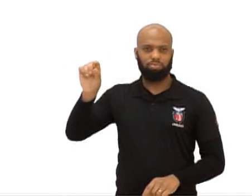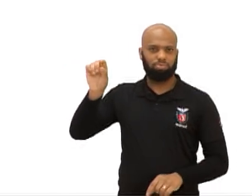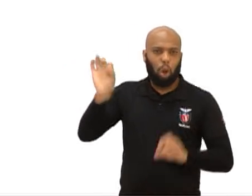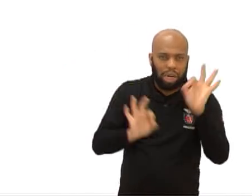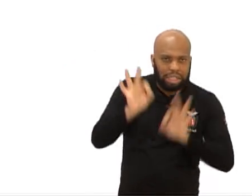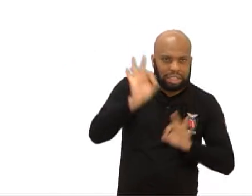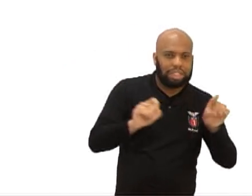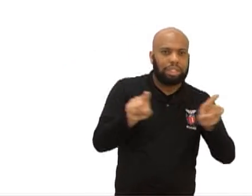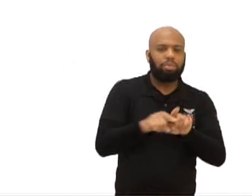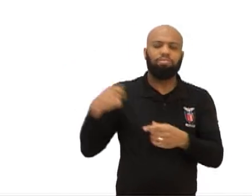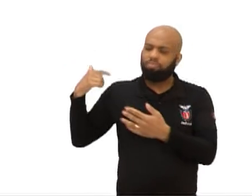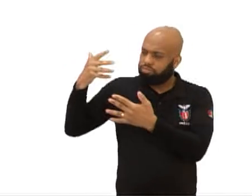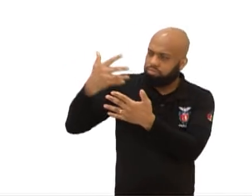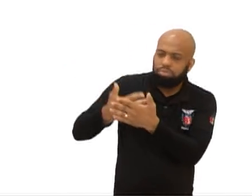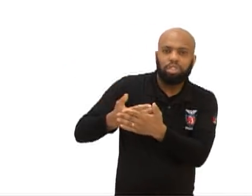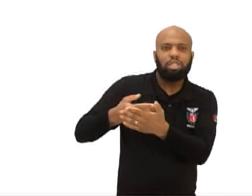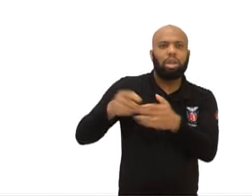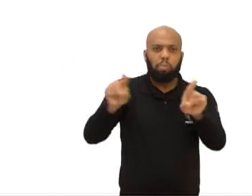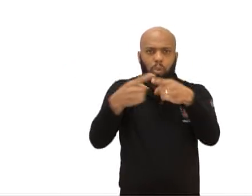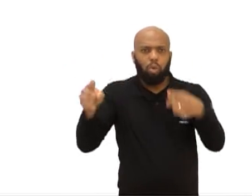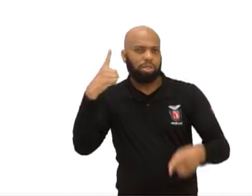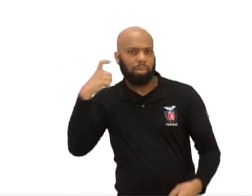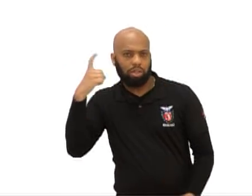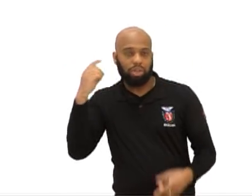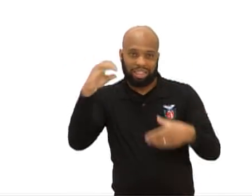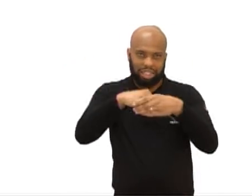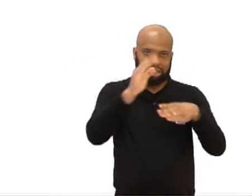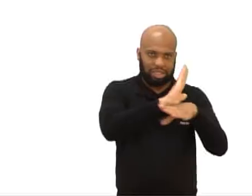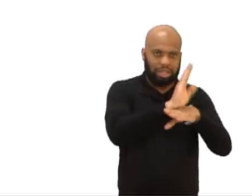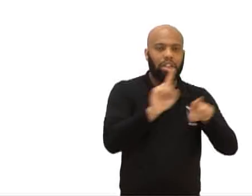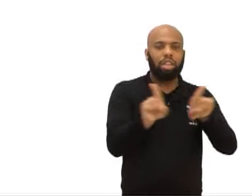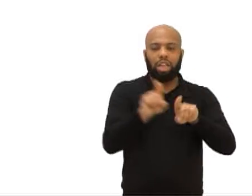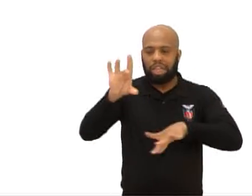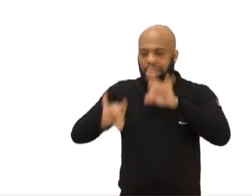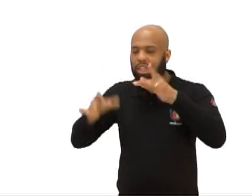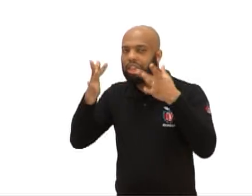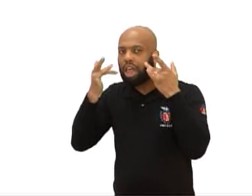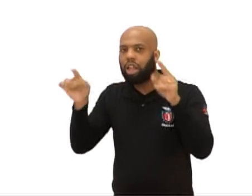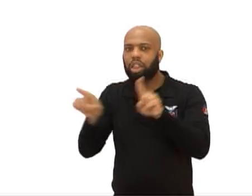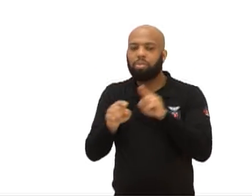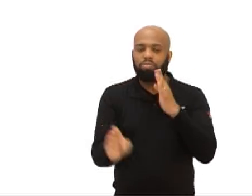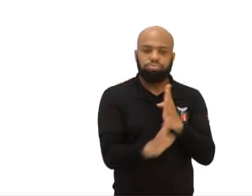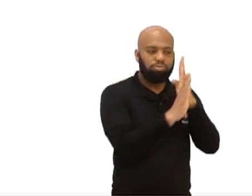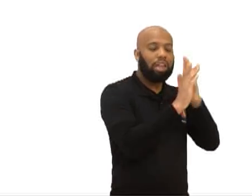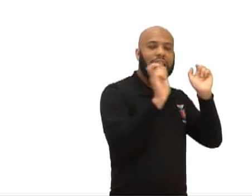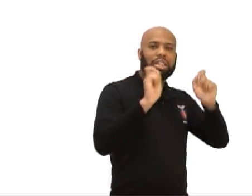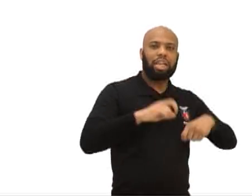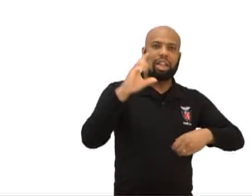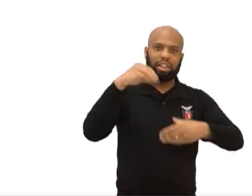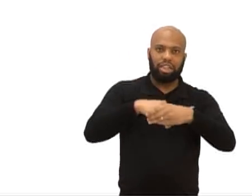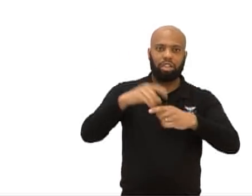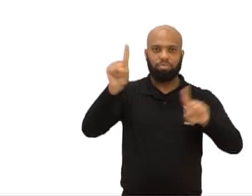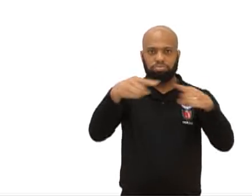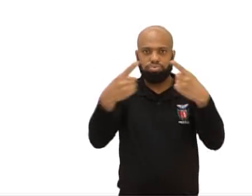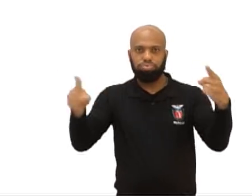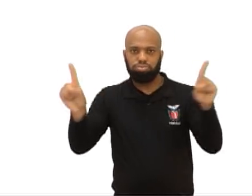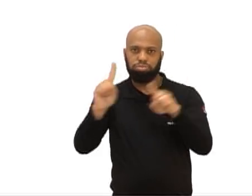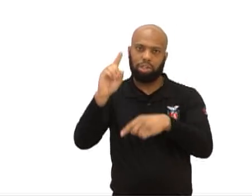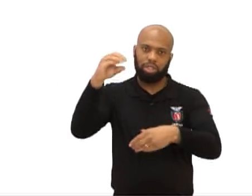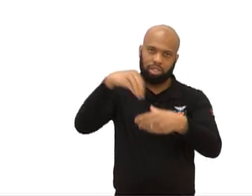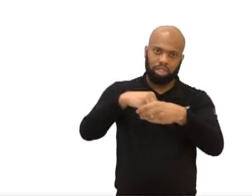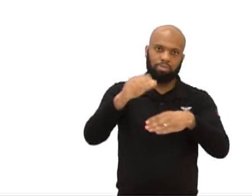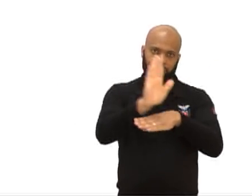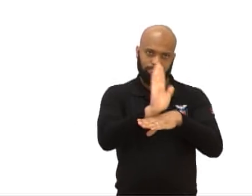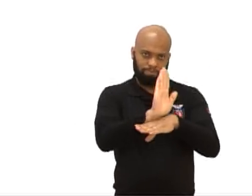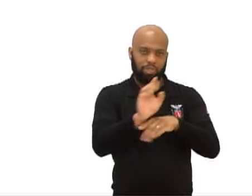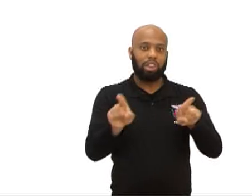história, estudamos sobre a sonoplastia no cinema e no teatro, identificamos diferentes possibilidades da sonoplastia e percebemos o surgimento